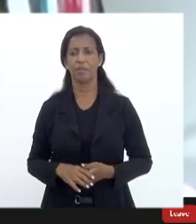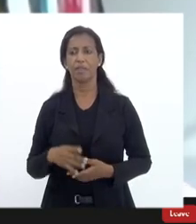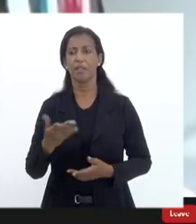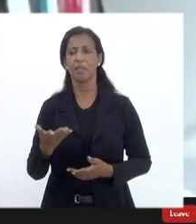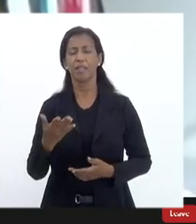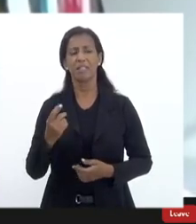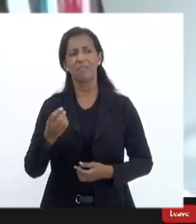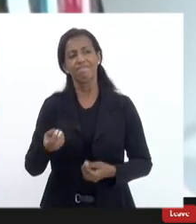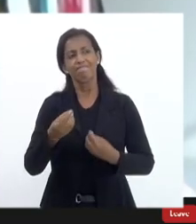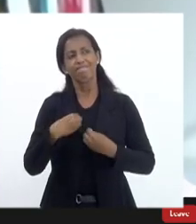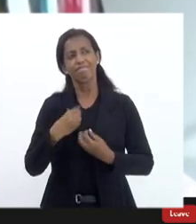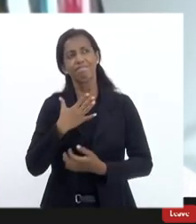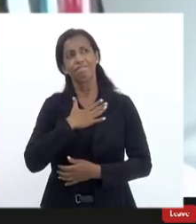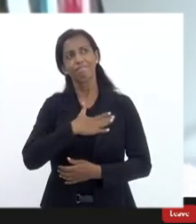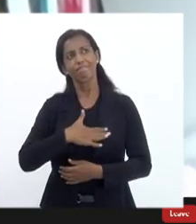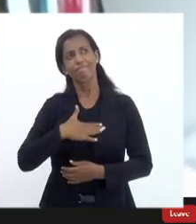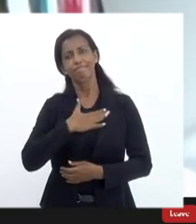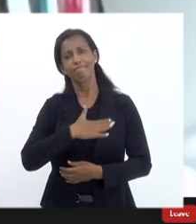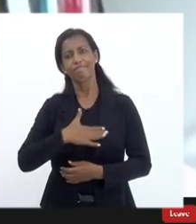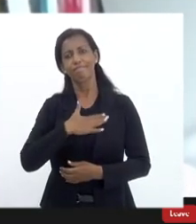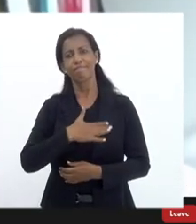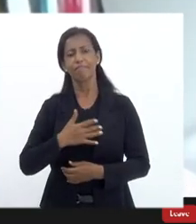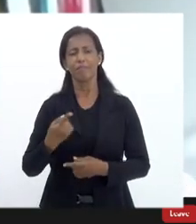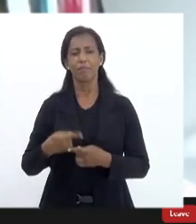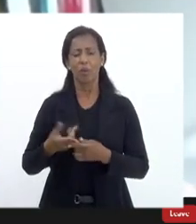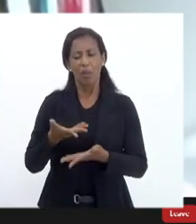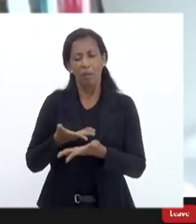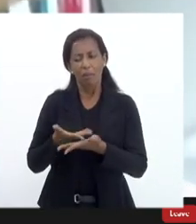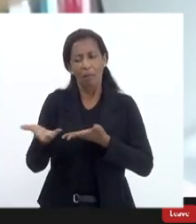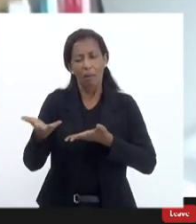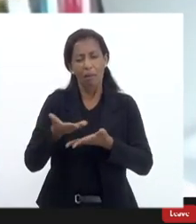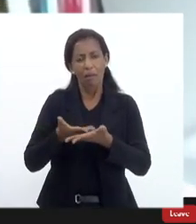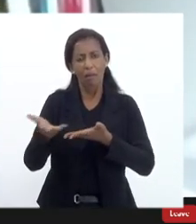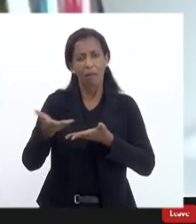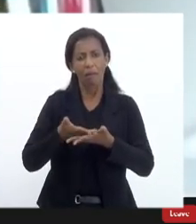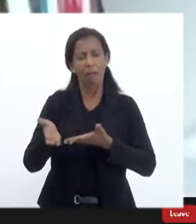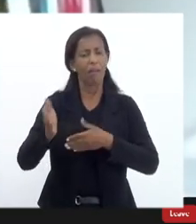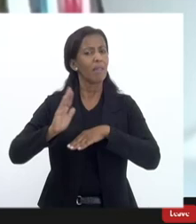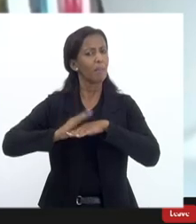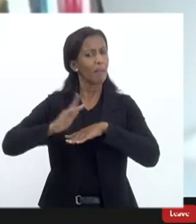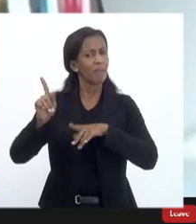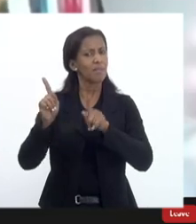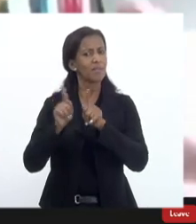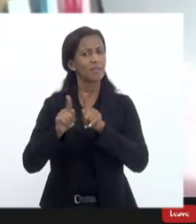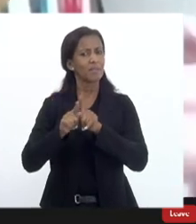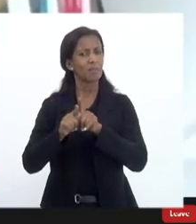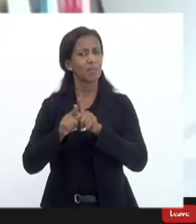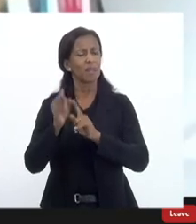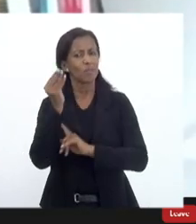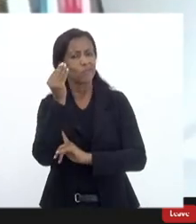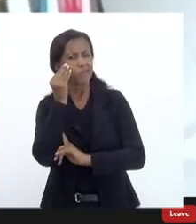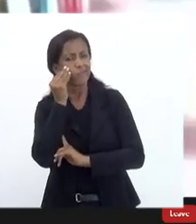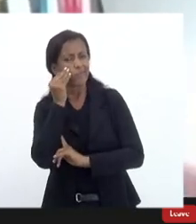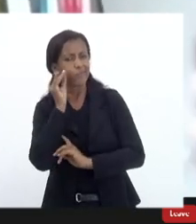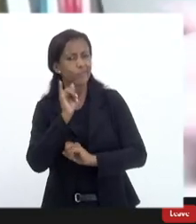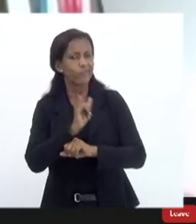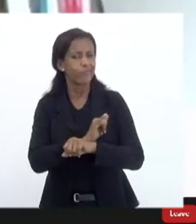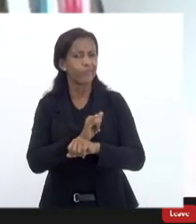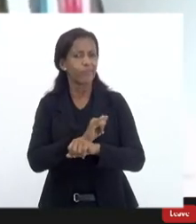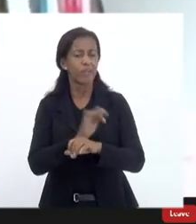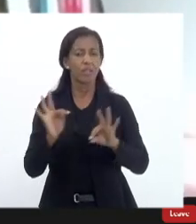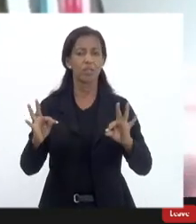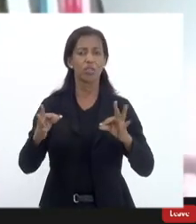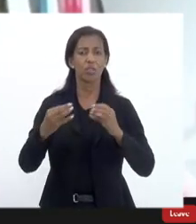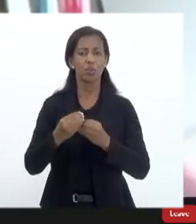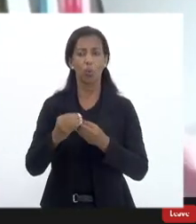saio satisfeita por encaminhamentos e, mais do que isso, por uma tentativa de todos